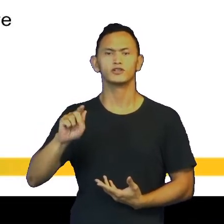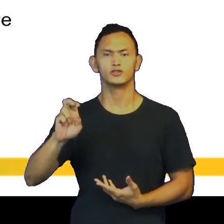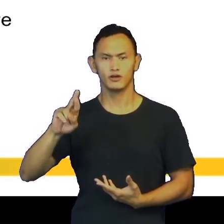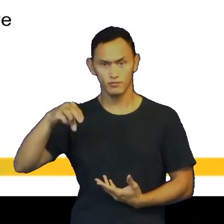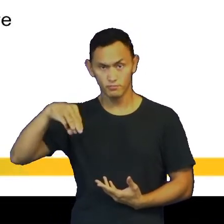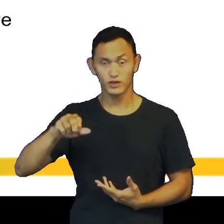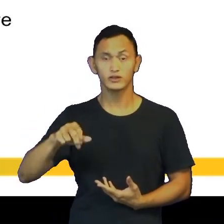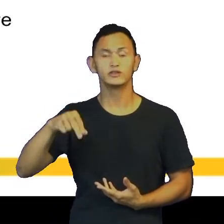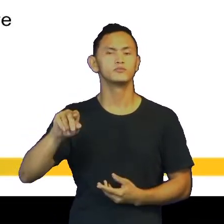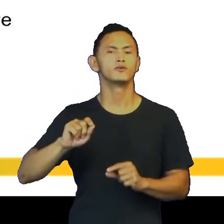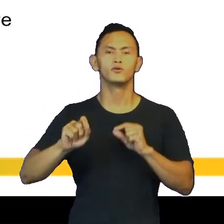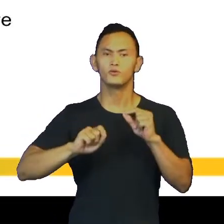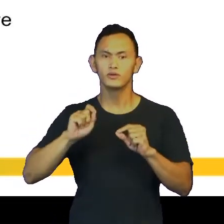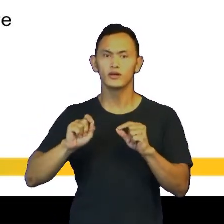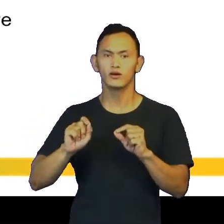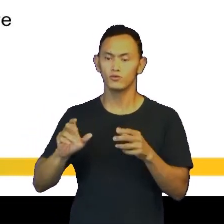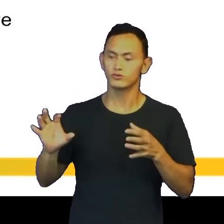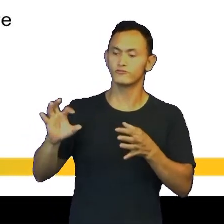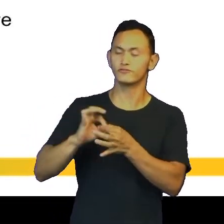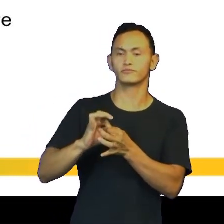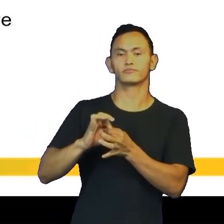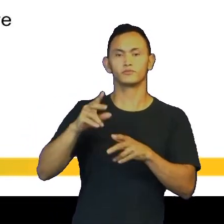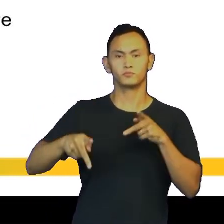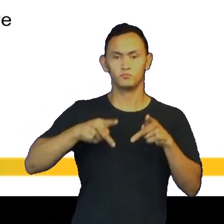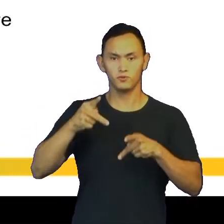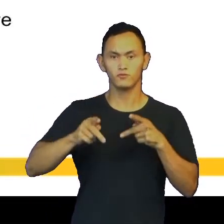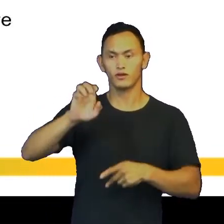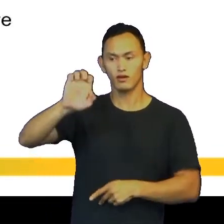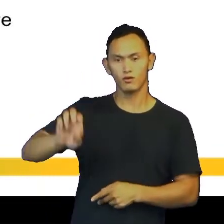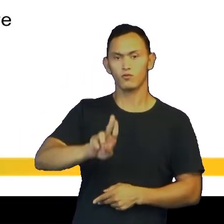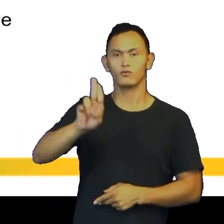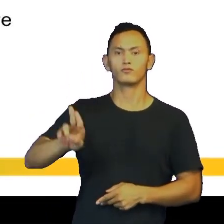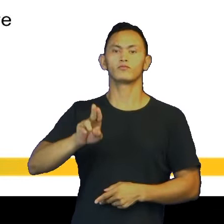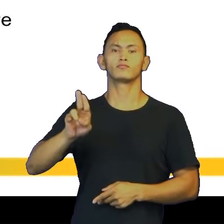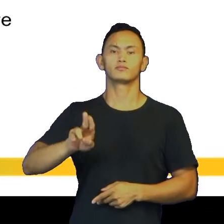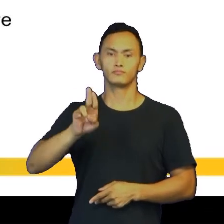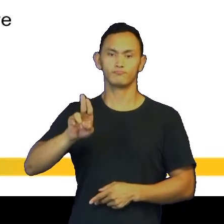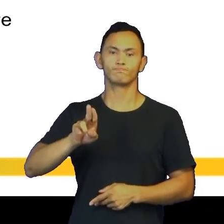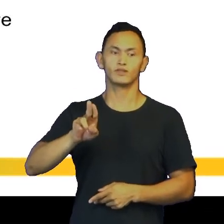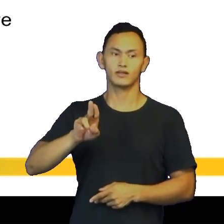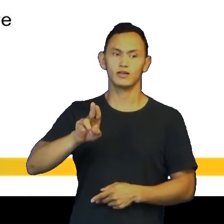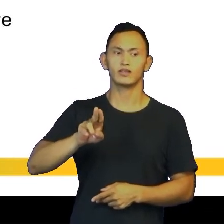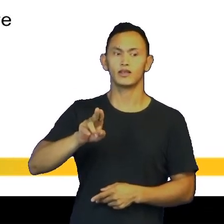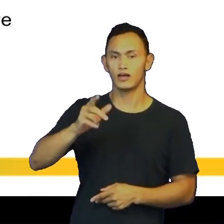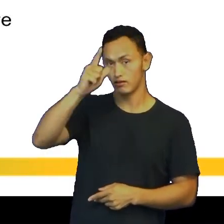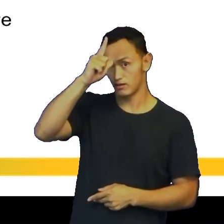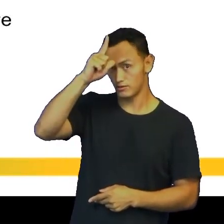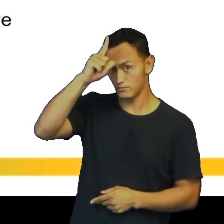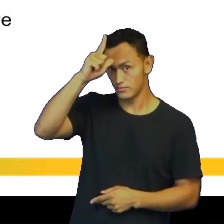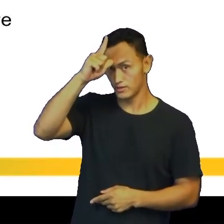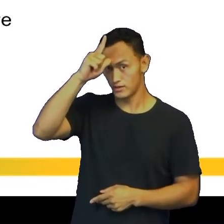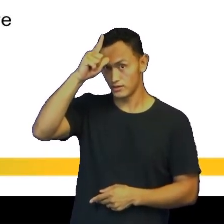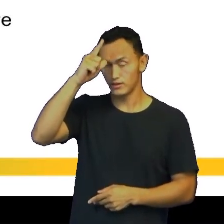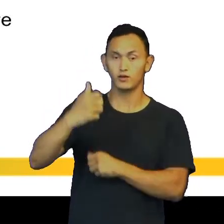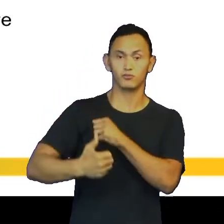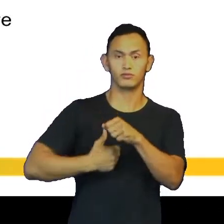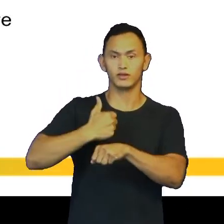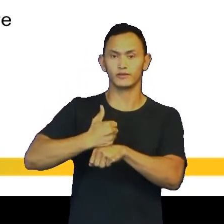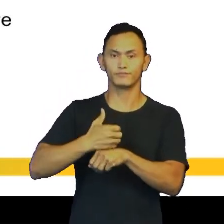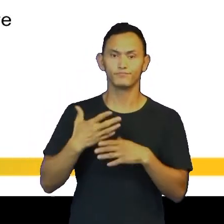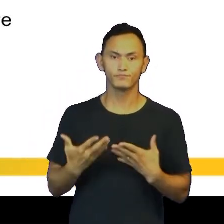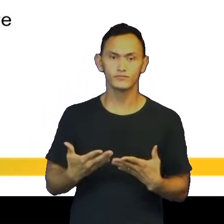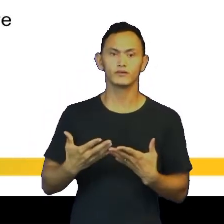unificar todos os povos germânicos da Europa sobre a liderança na Alemanha né E aí a gente tem a questão do